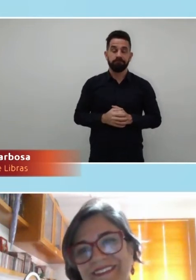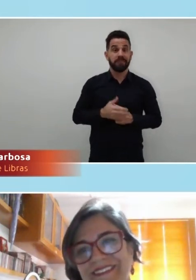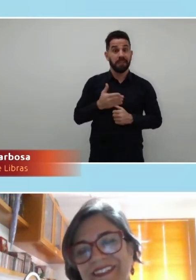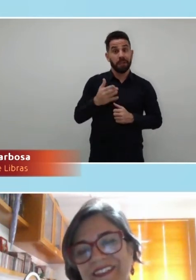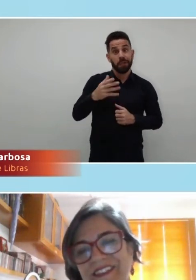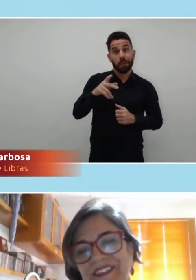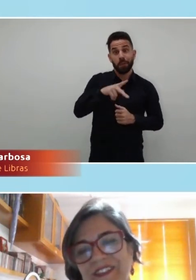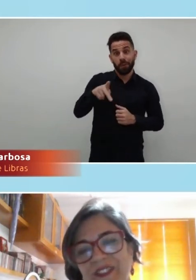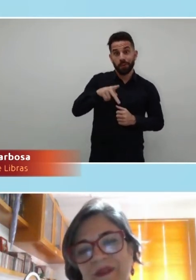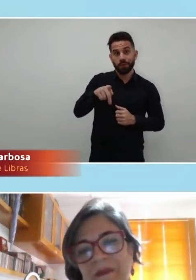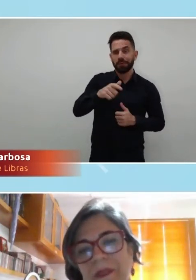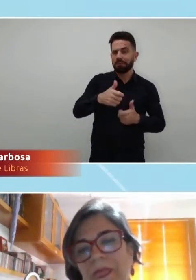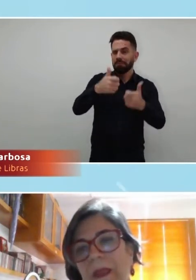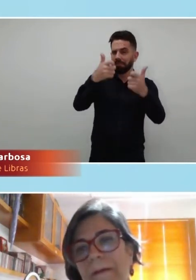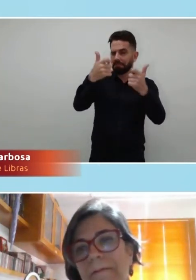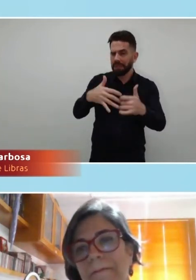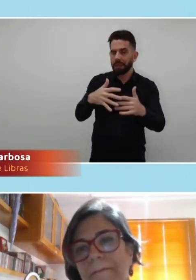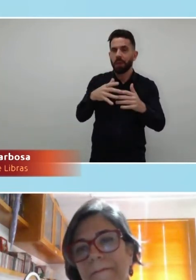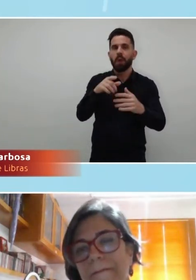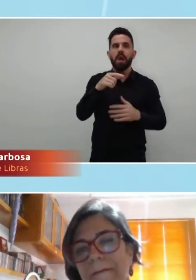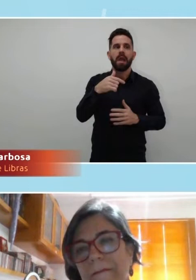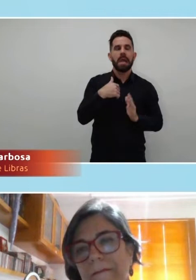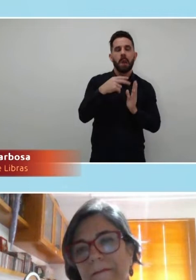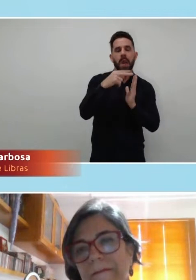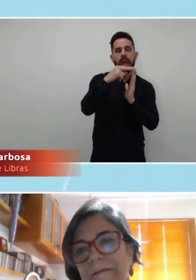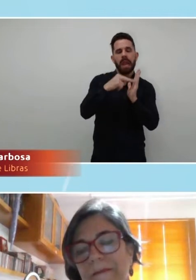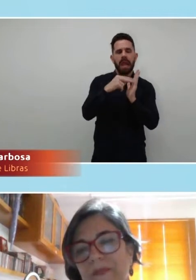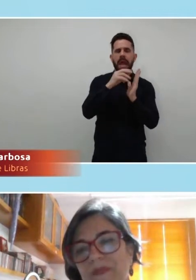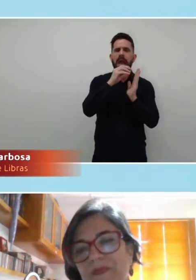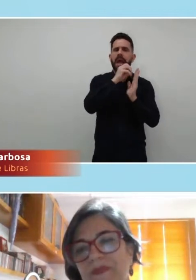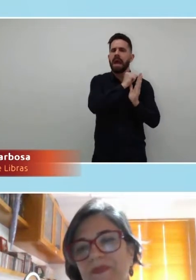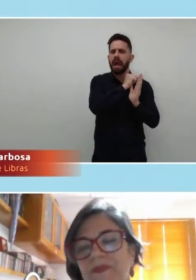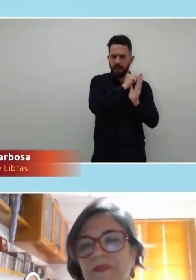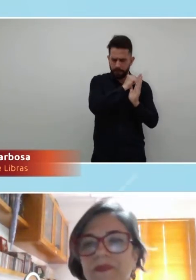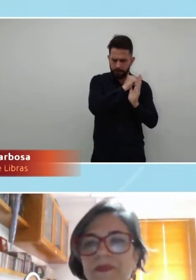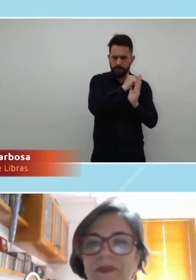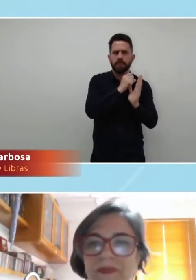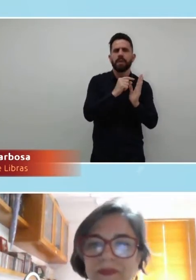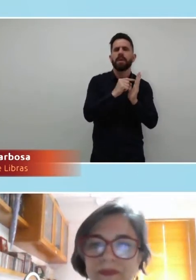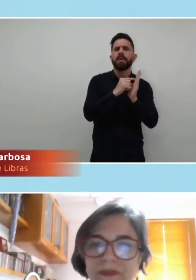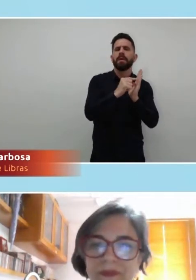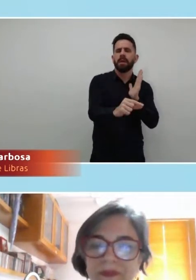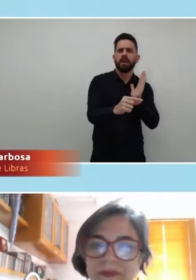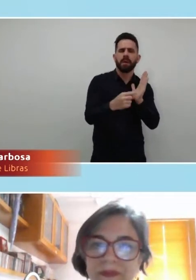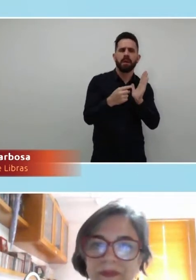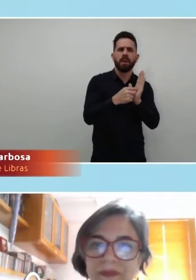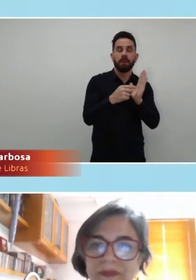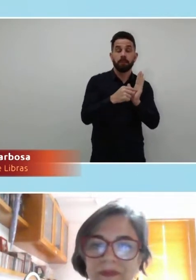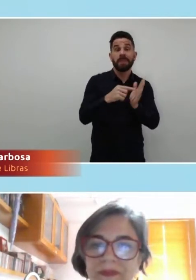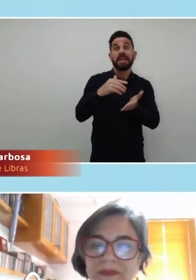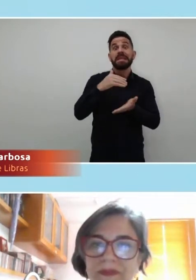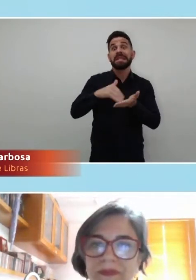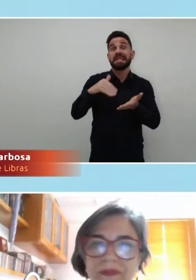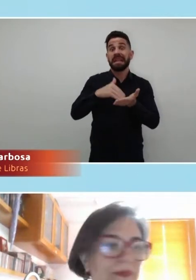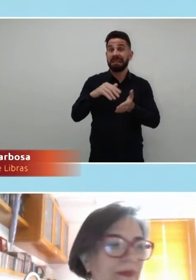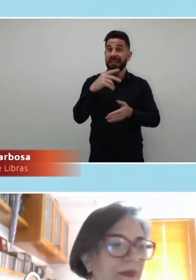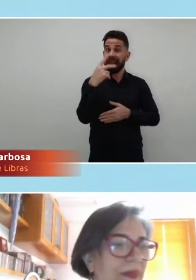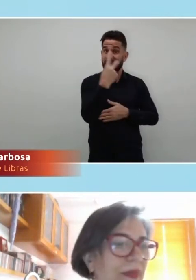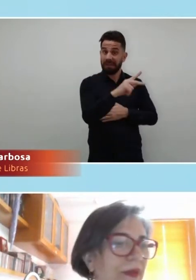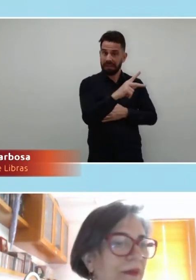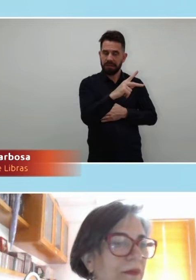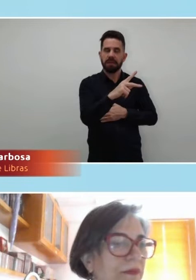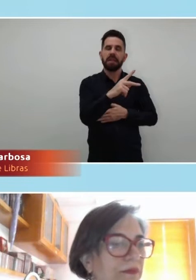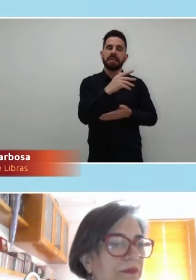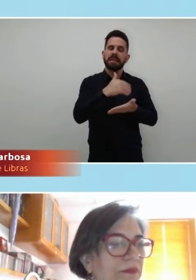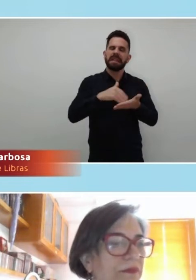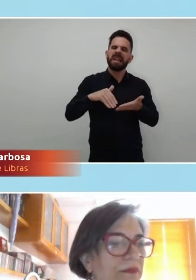nesse assunto, só vou ler aqui rapidamente, né, o que a Secretaria Cidadã disse, né,